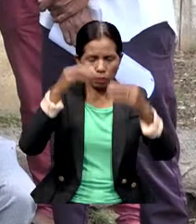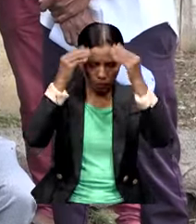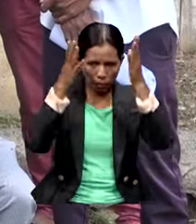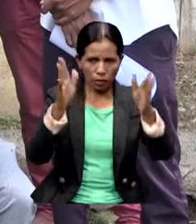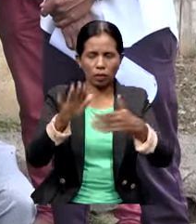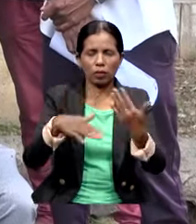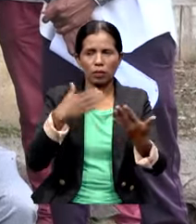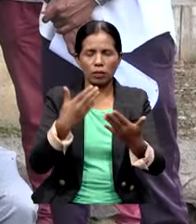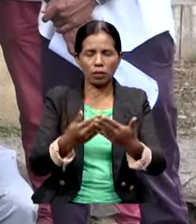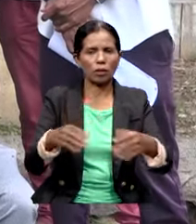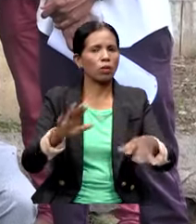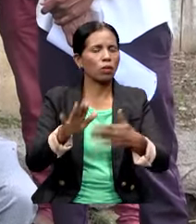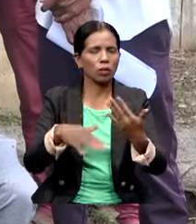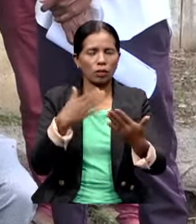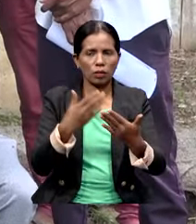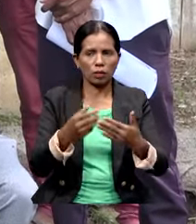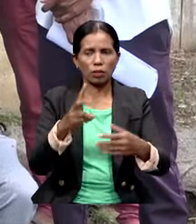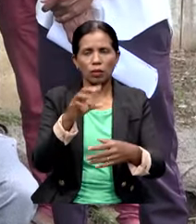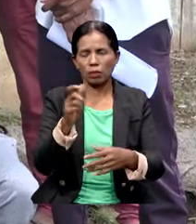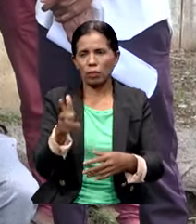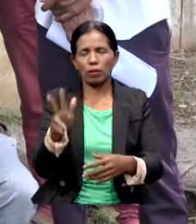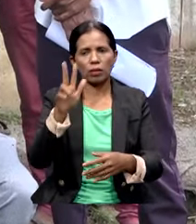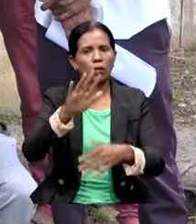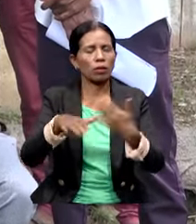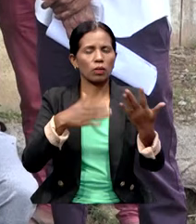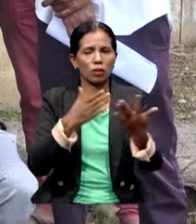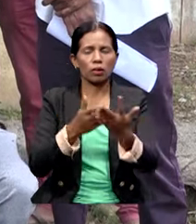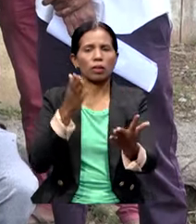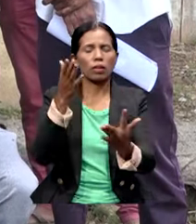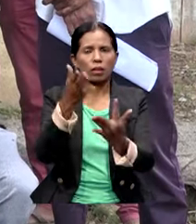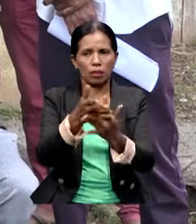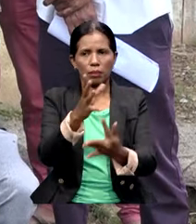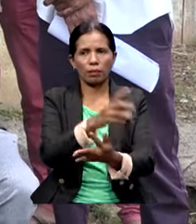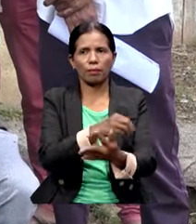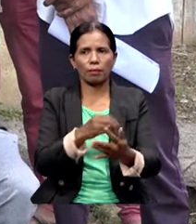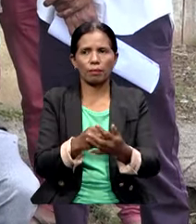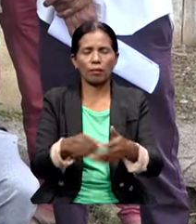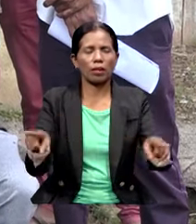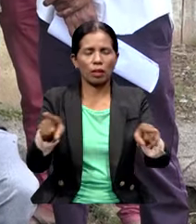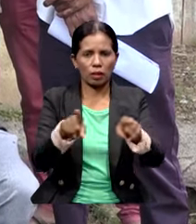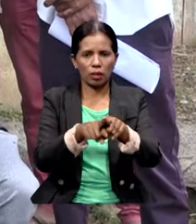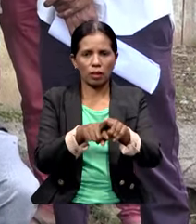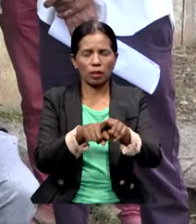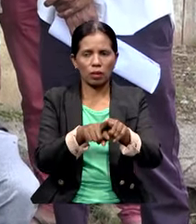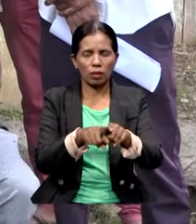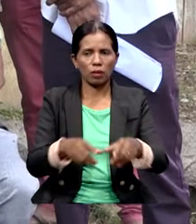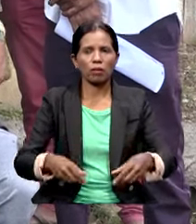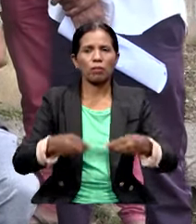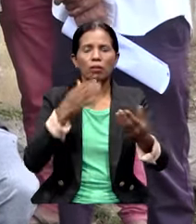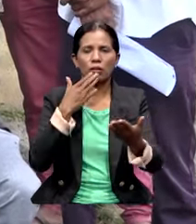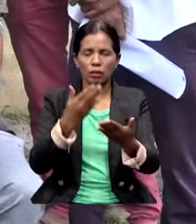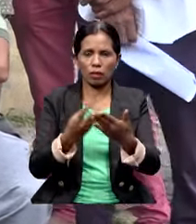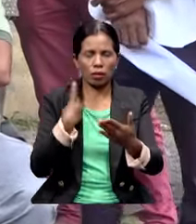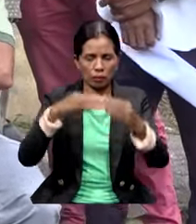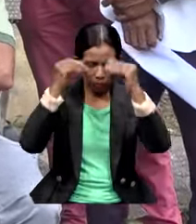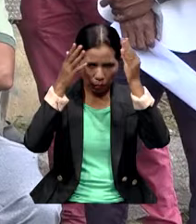reclamante no professor contratado com as suas 2023. Roto compete concurso nemak sai alternativo. Hoje foi solução ba ami